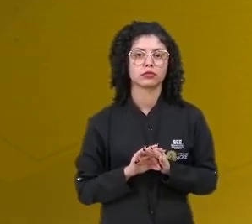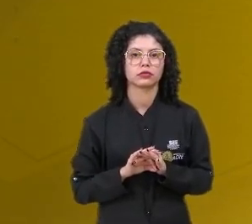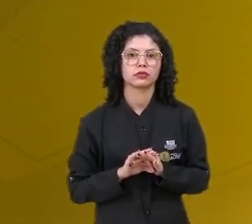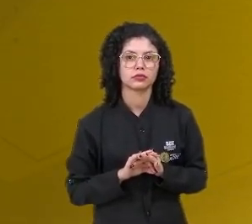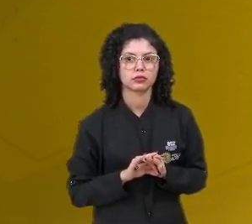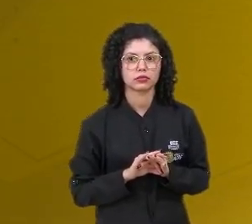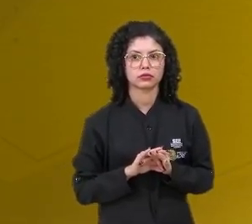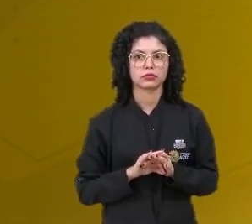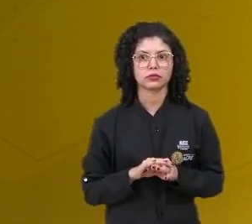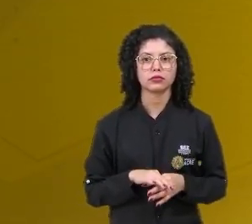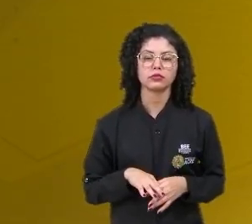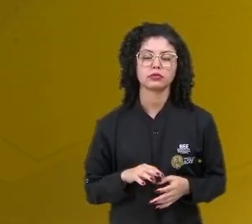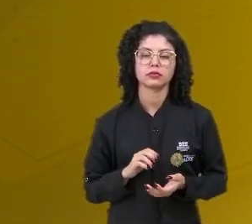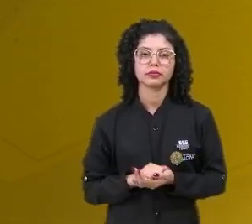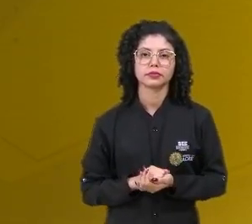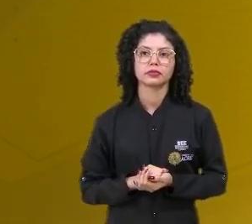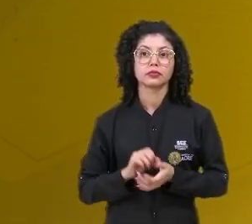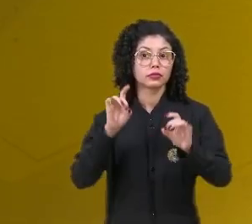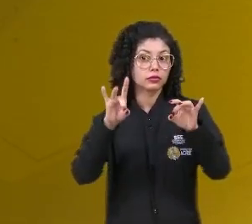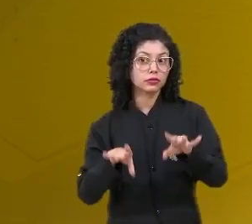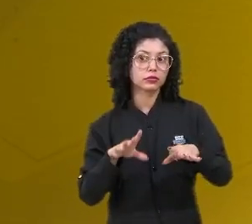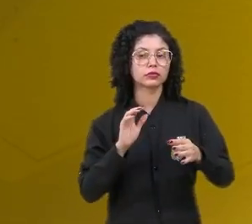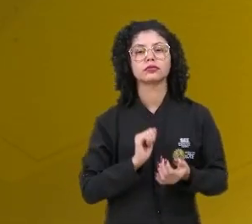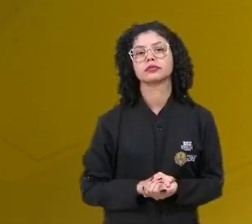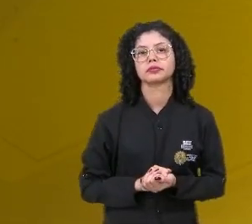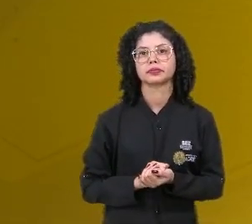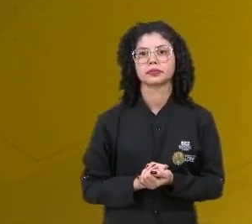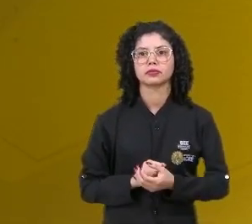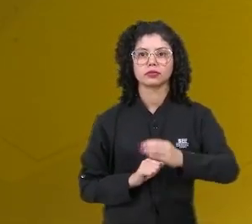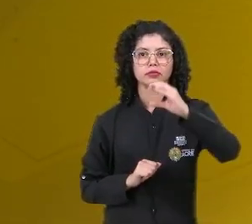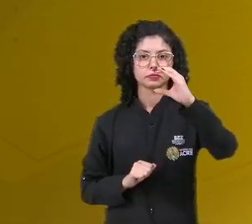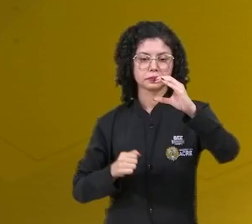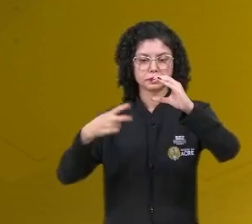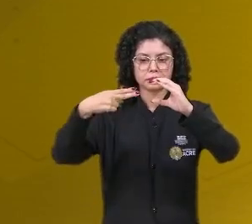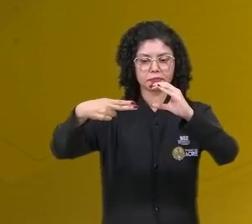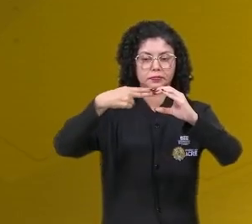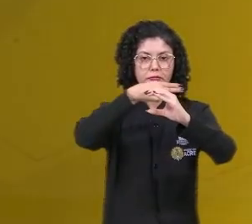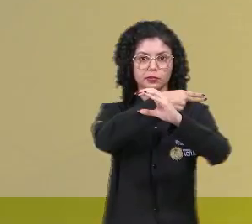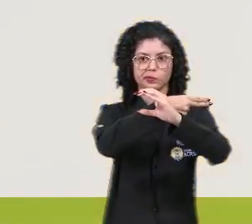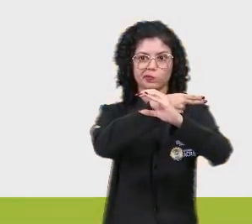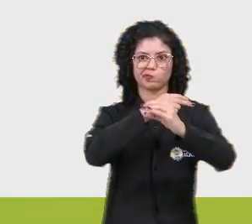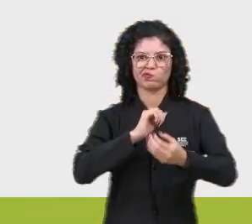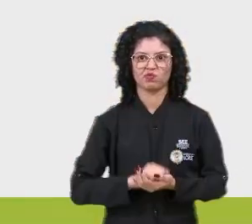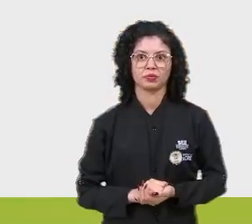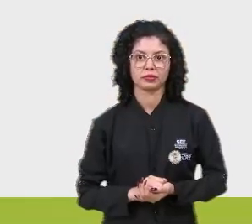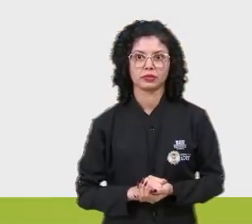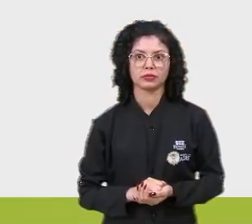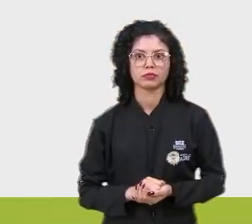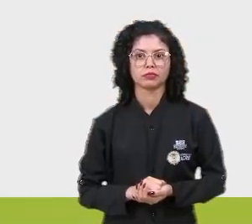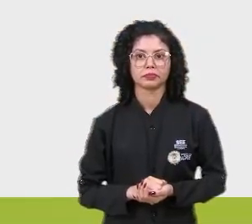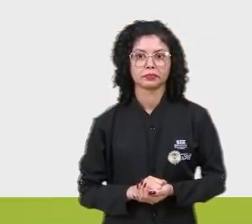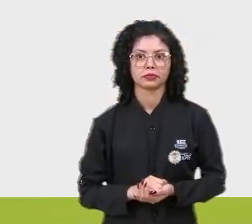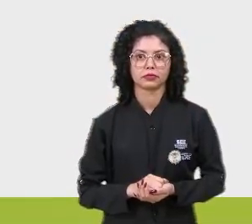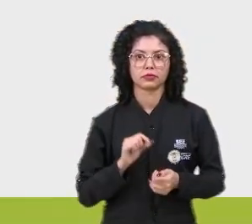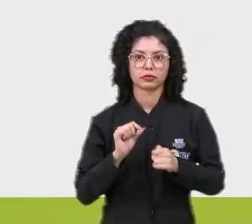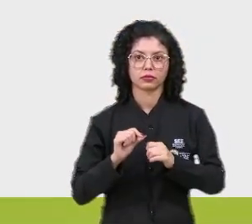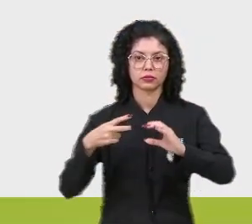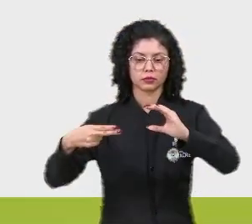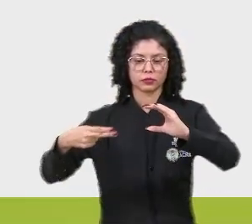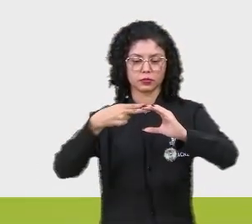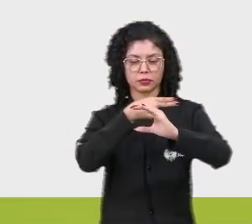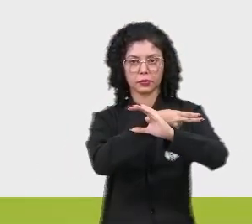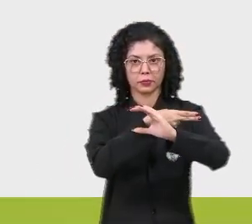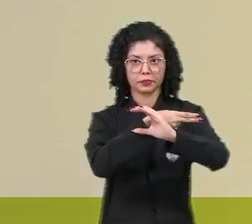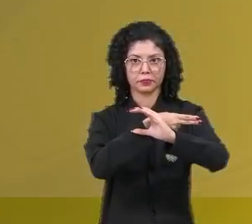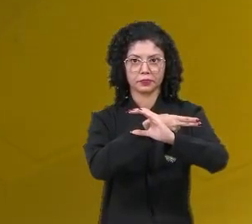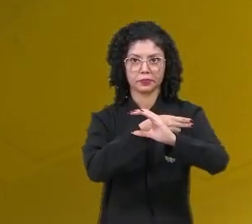de sigmas. E por último, aqui, quando eu tiver carbono fazendo 2